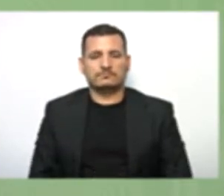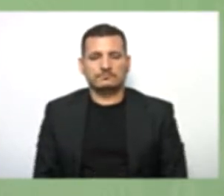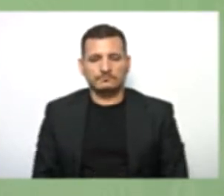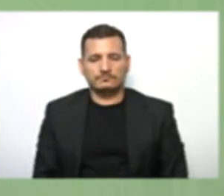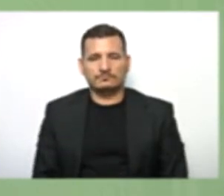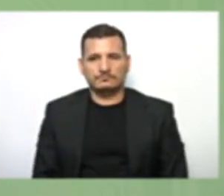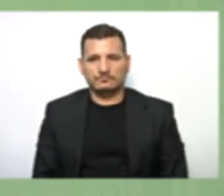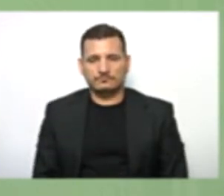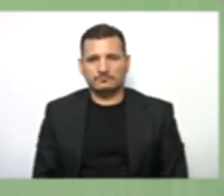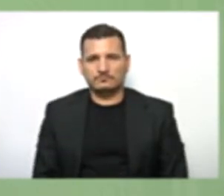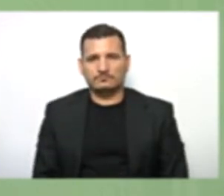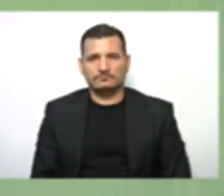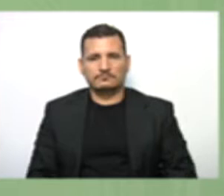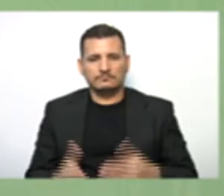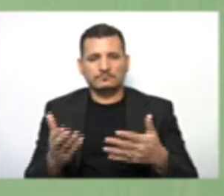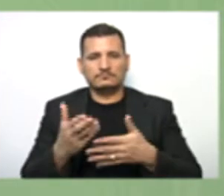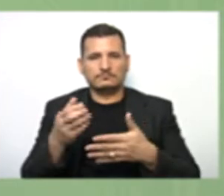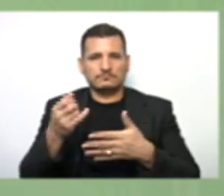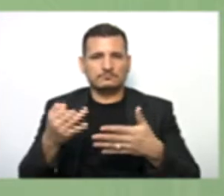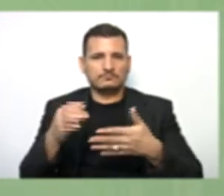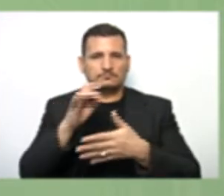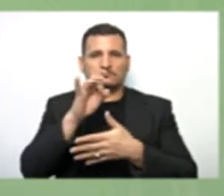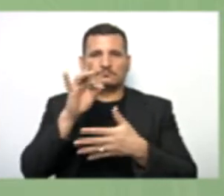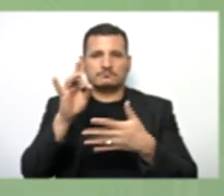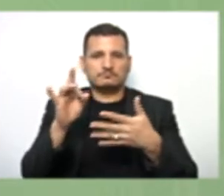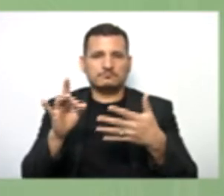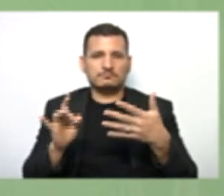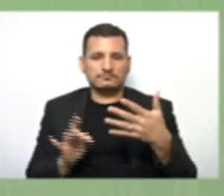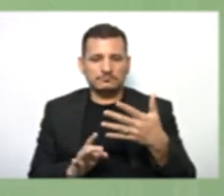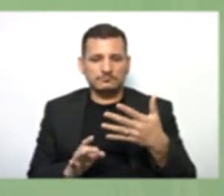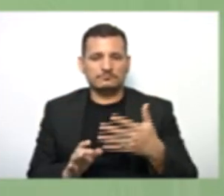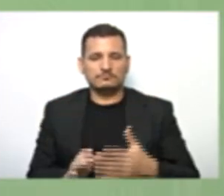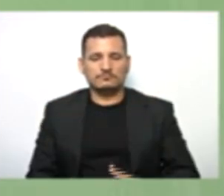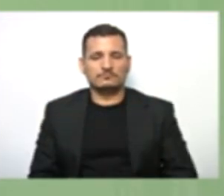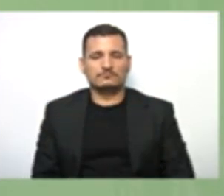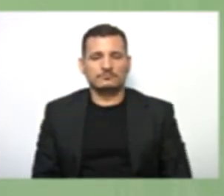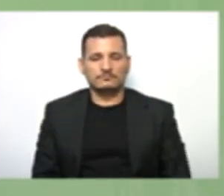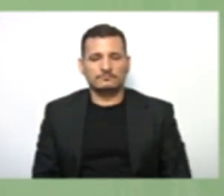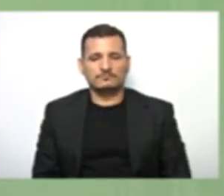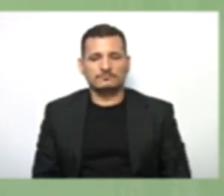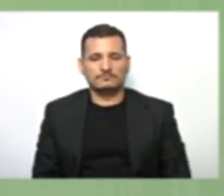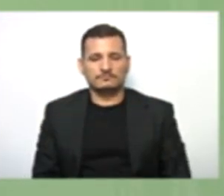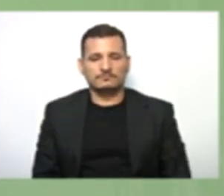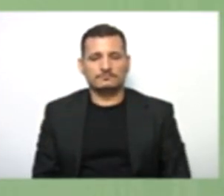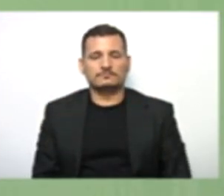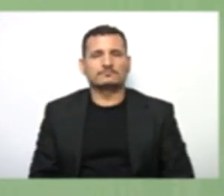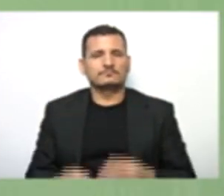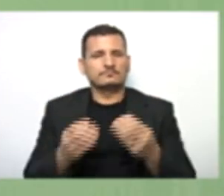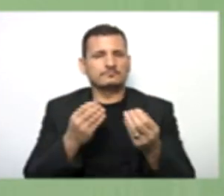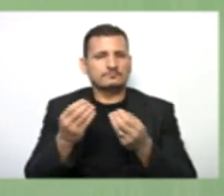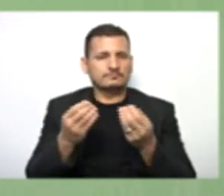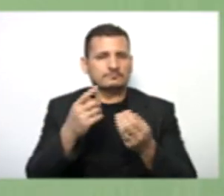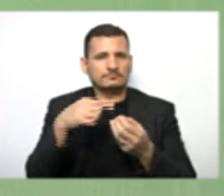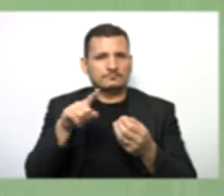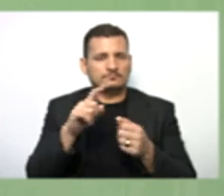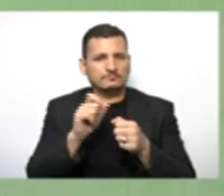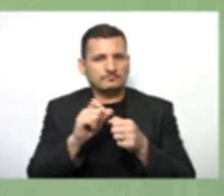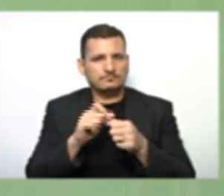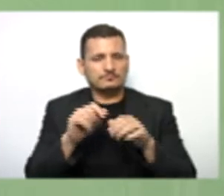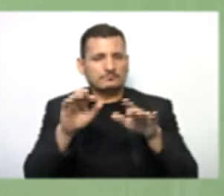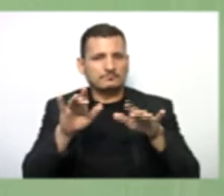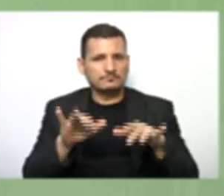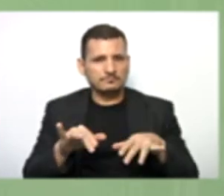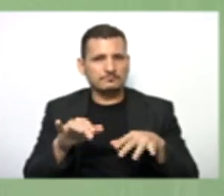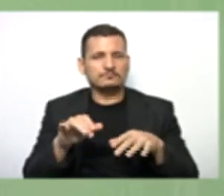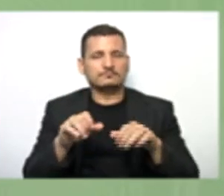Nesse sentido, vamos falar de cada um, professora? Sim, vamos cada um. Uhum. Quando a gente faz um software, imaginem que você está trabalhando